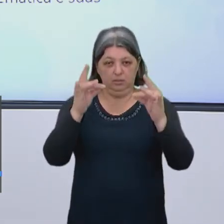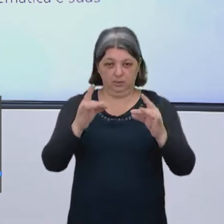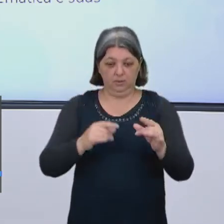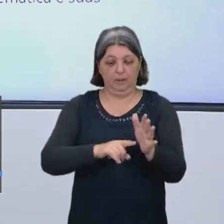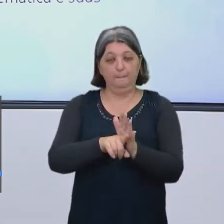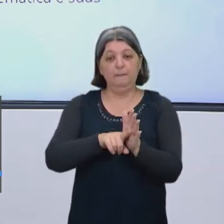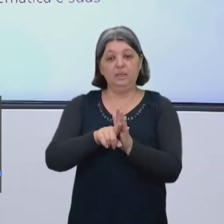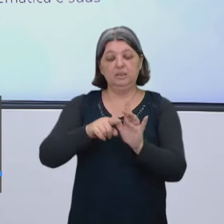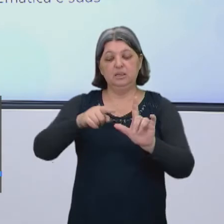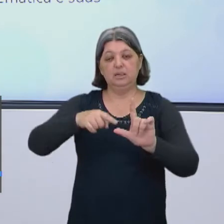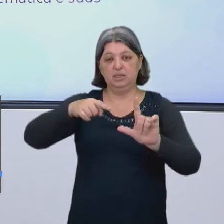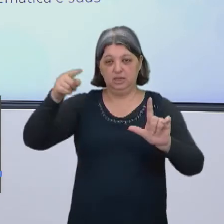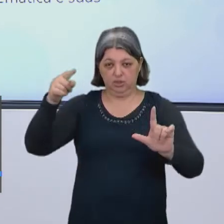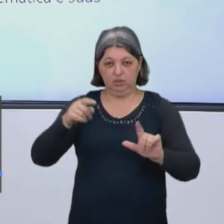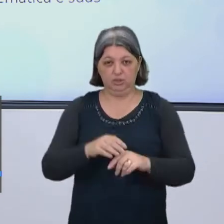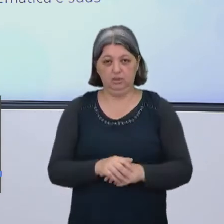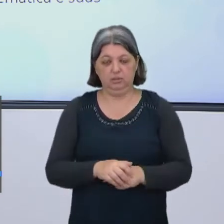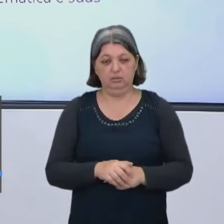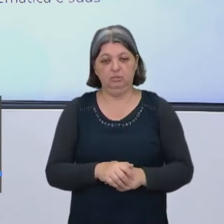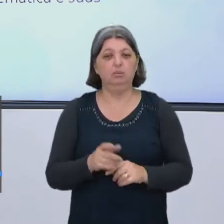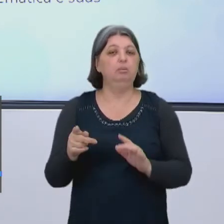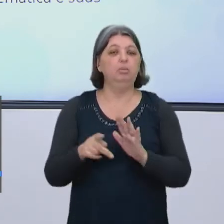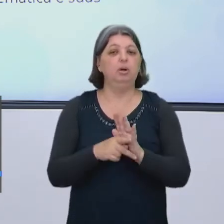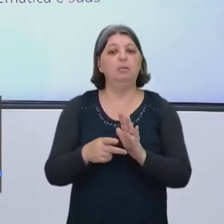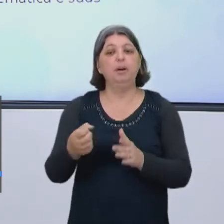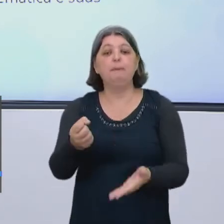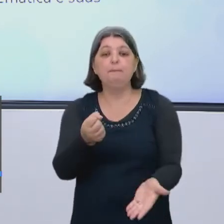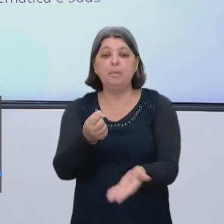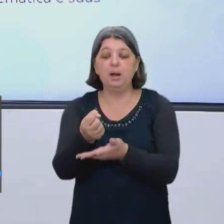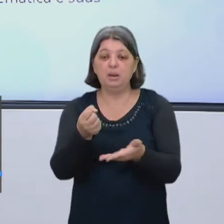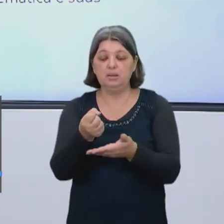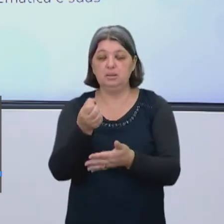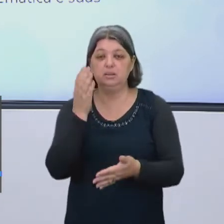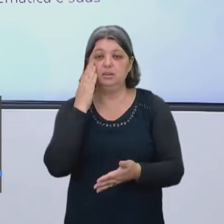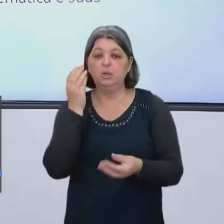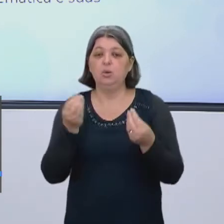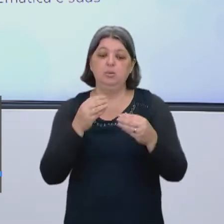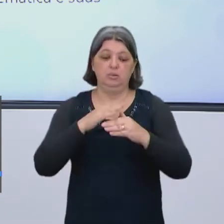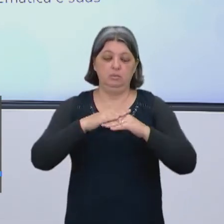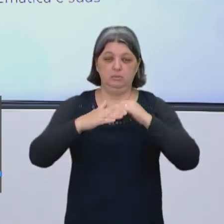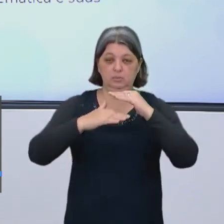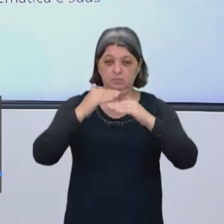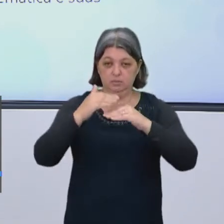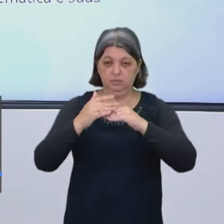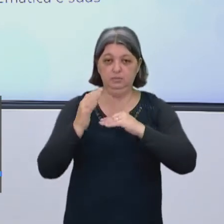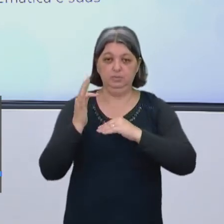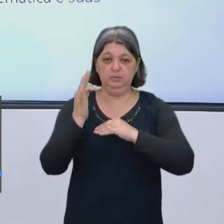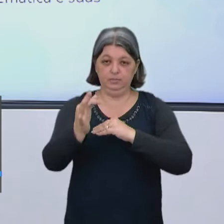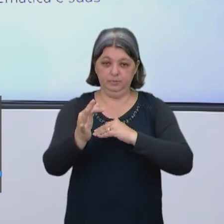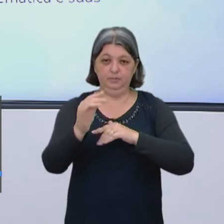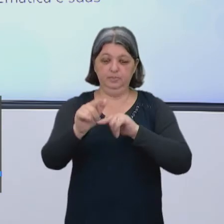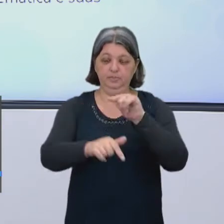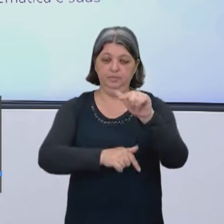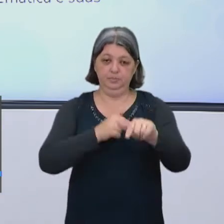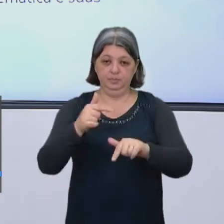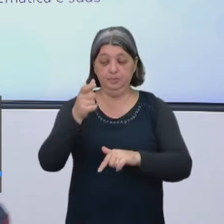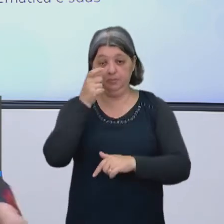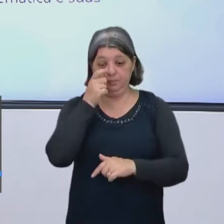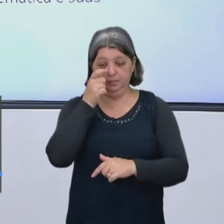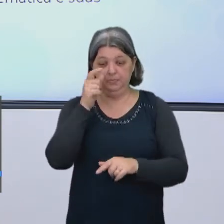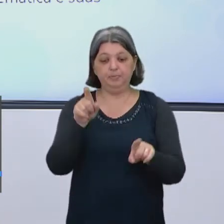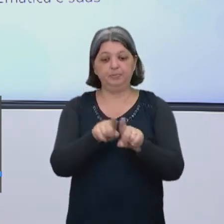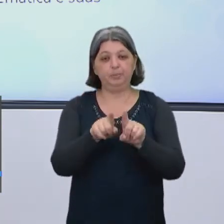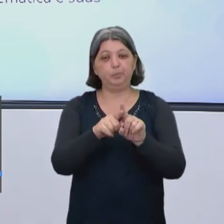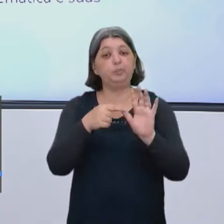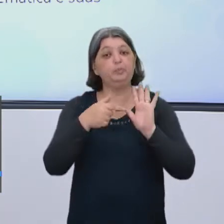pesquisa estatística para dar um referencial, para dar uma base para você construir aí posteriormente trabalhos interessantes e